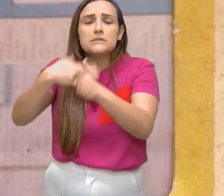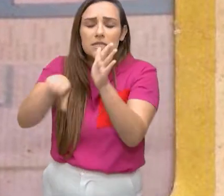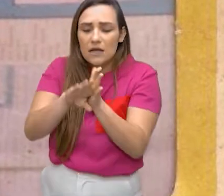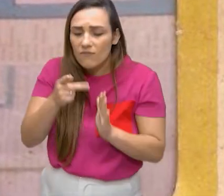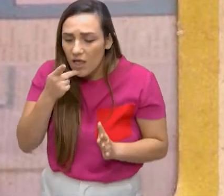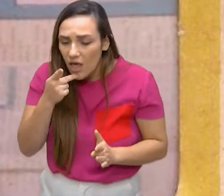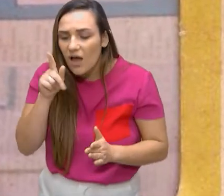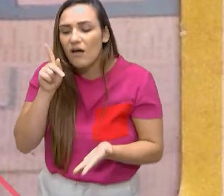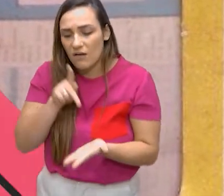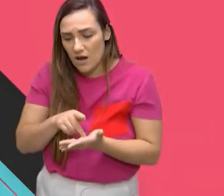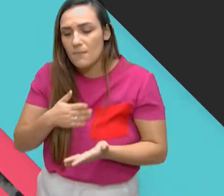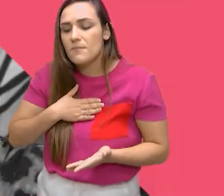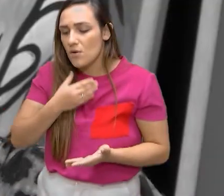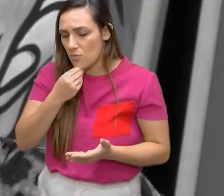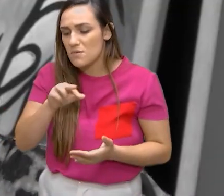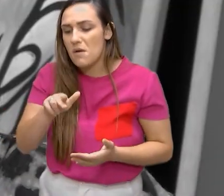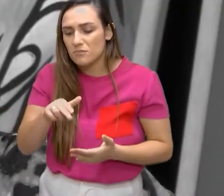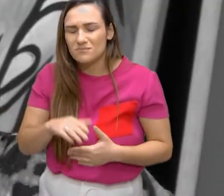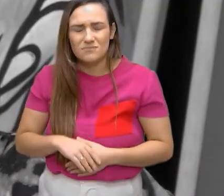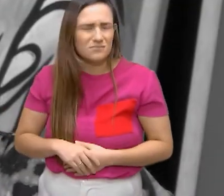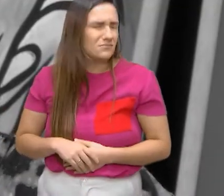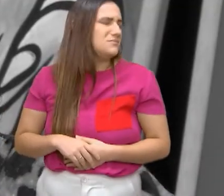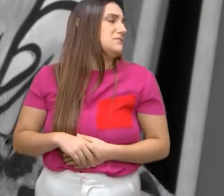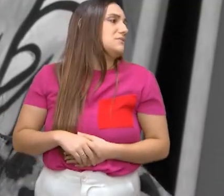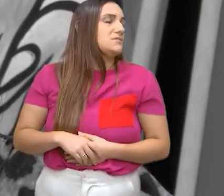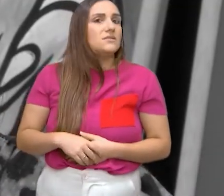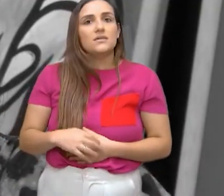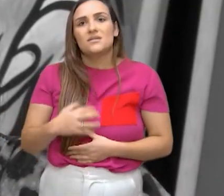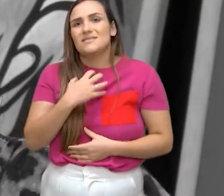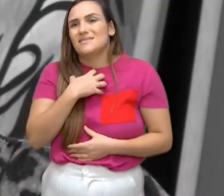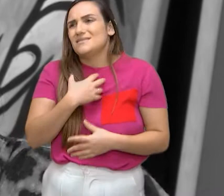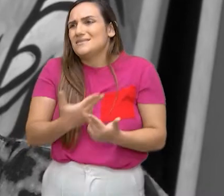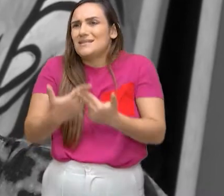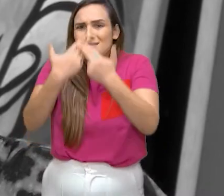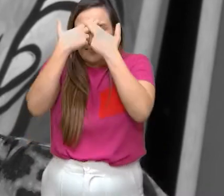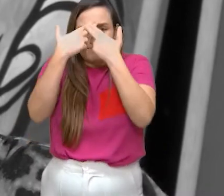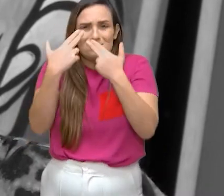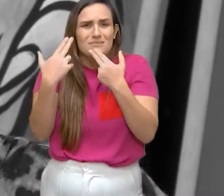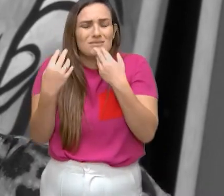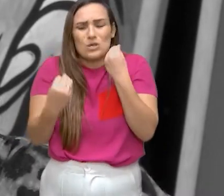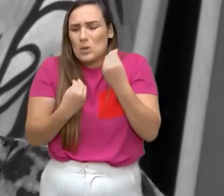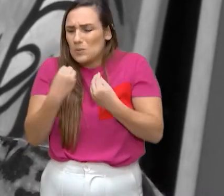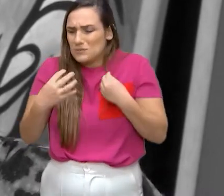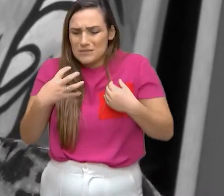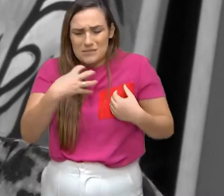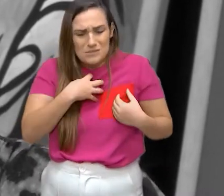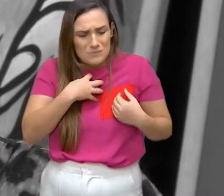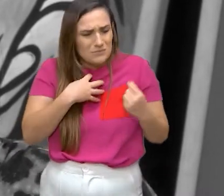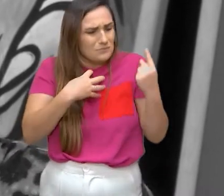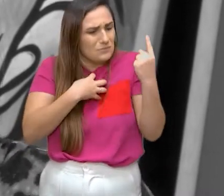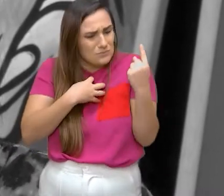dele. Foi muito forte para mim, mas com o tempo eu fui percebendo que